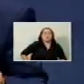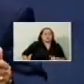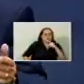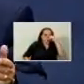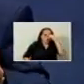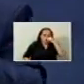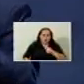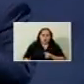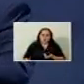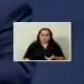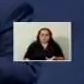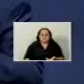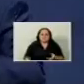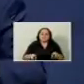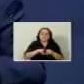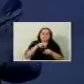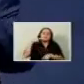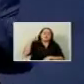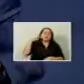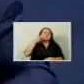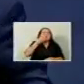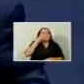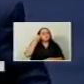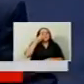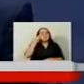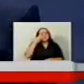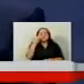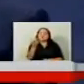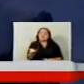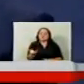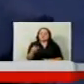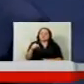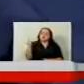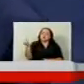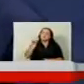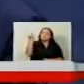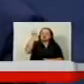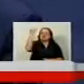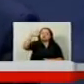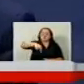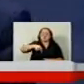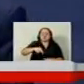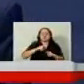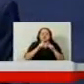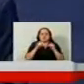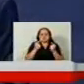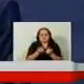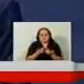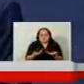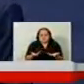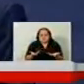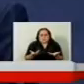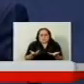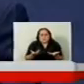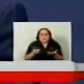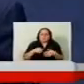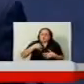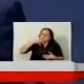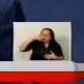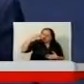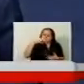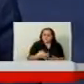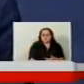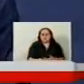e o próprio vereador Mário Covas Neto, o vereador importante em liderança dessa casa do PSDB. Portanto, eu tenho a certeza